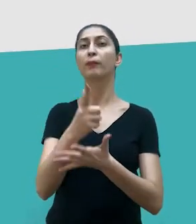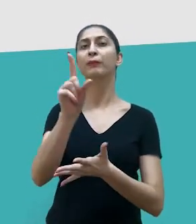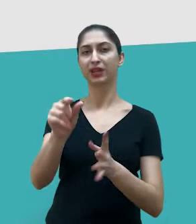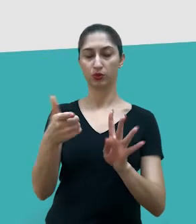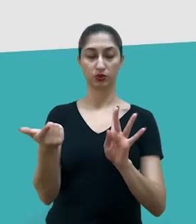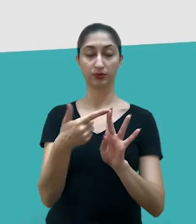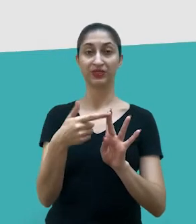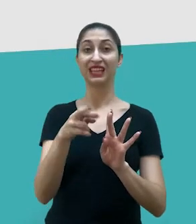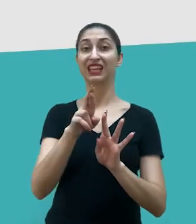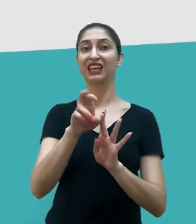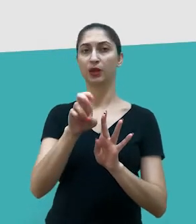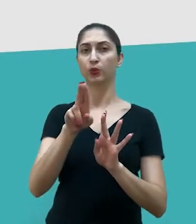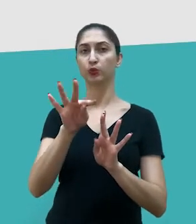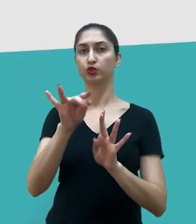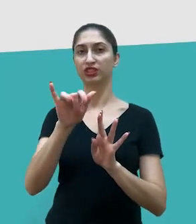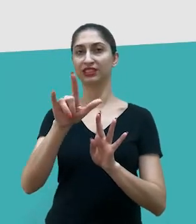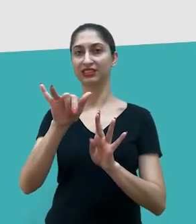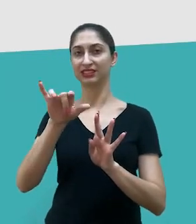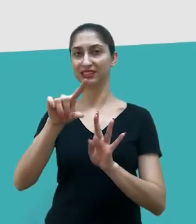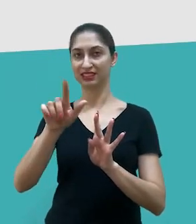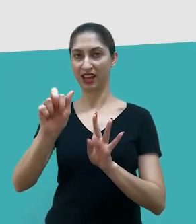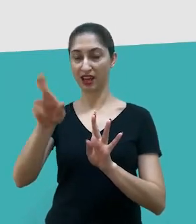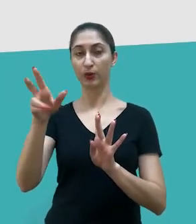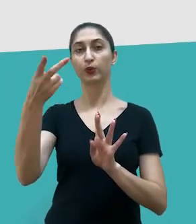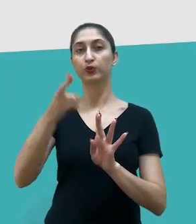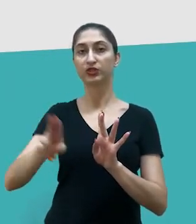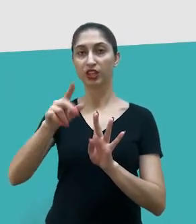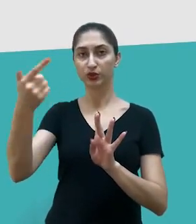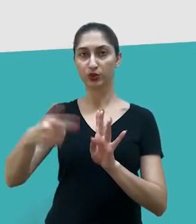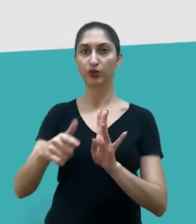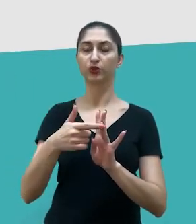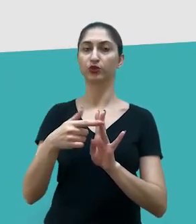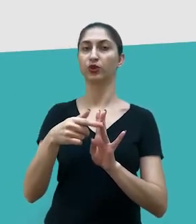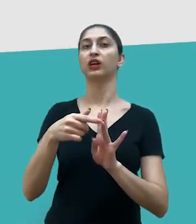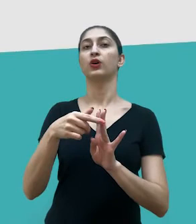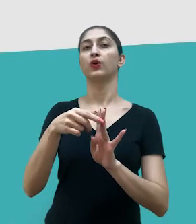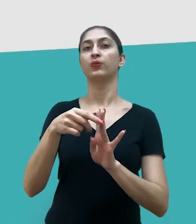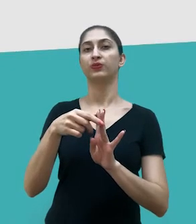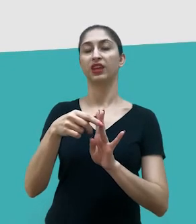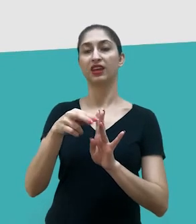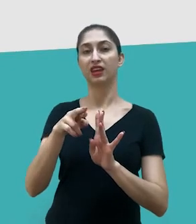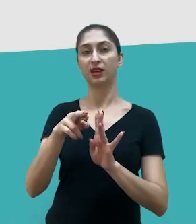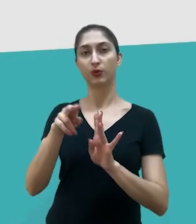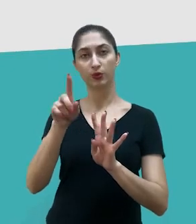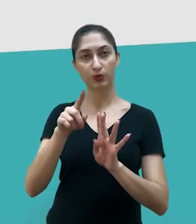reutilizar, reaproveitar, usar de modo diferente, com combinações diferentes,